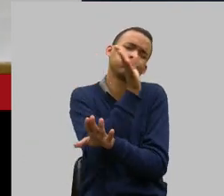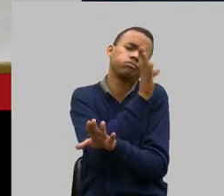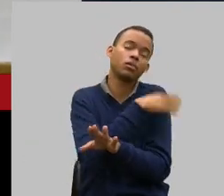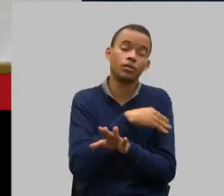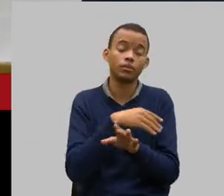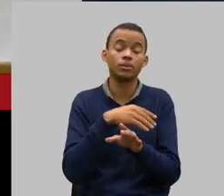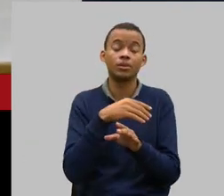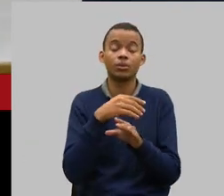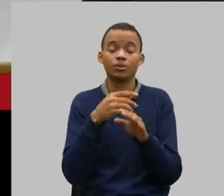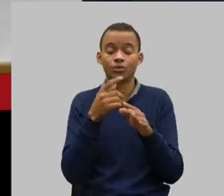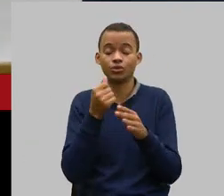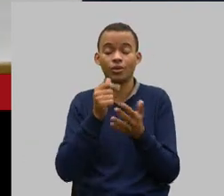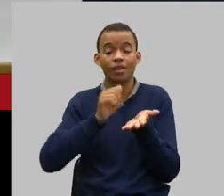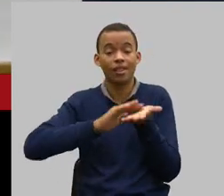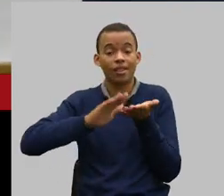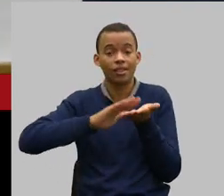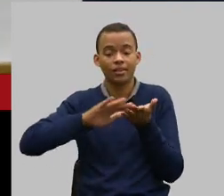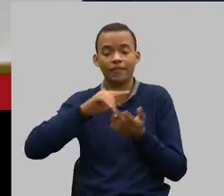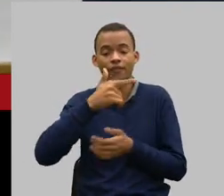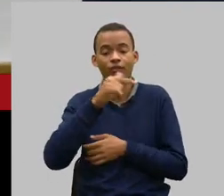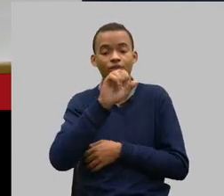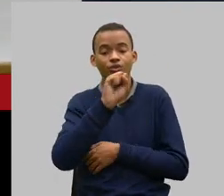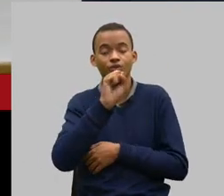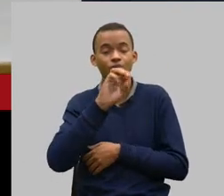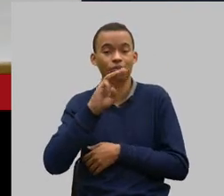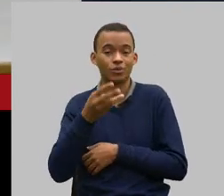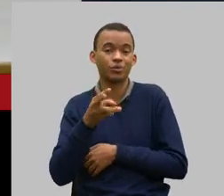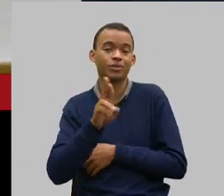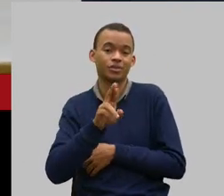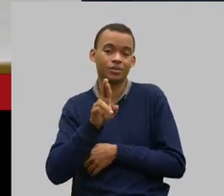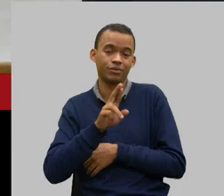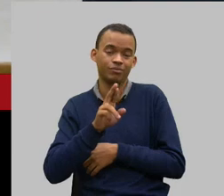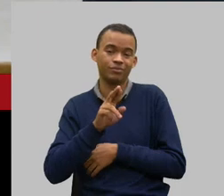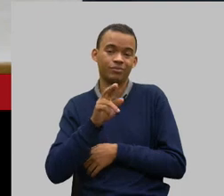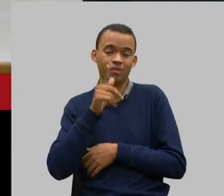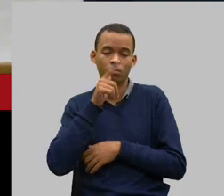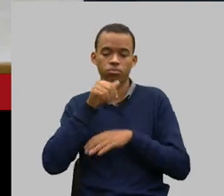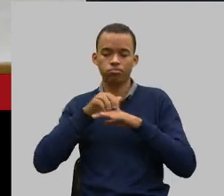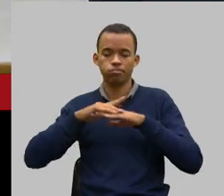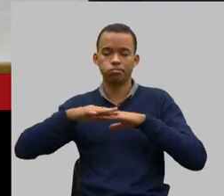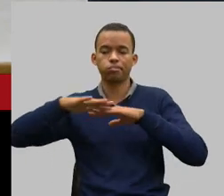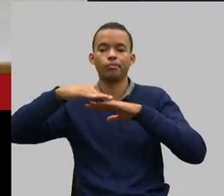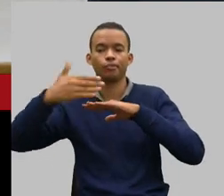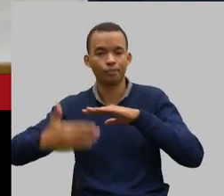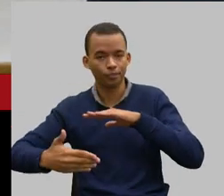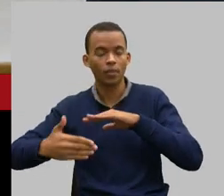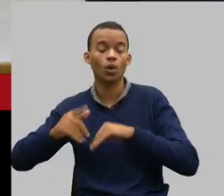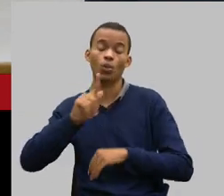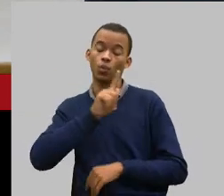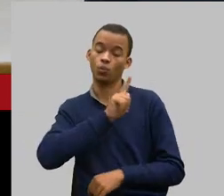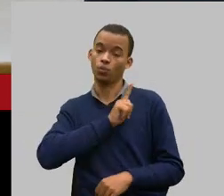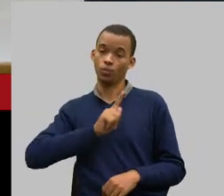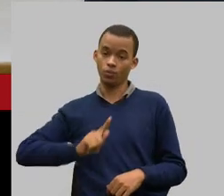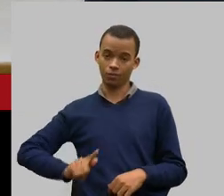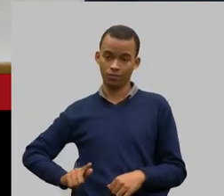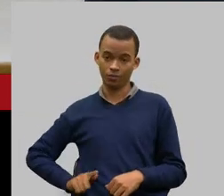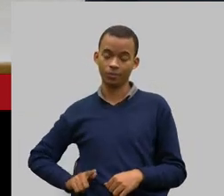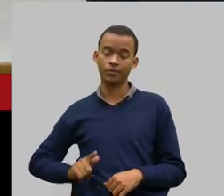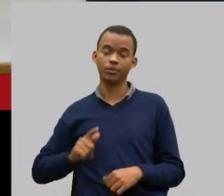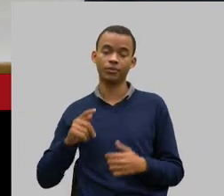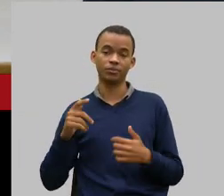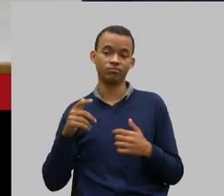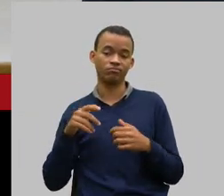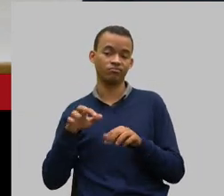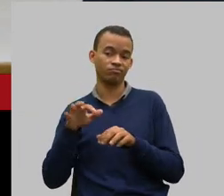reais e aou as barragens todas o governo de Minas não quis mexer como o ministério público